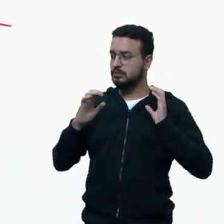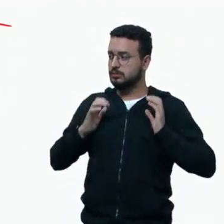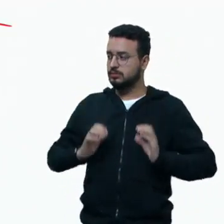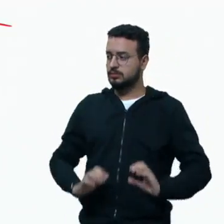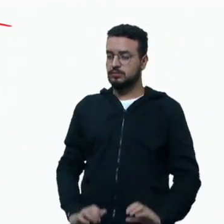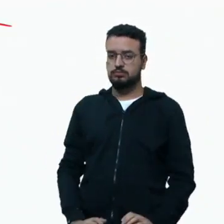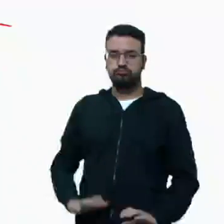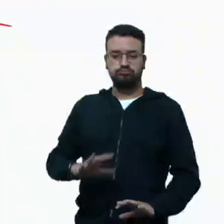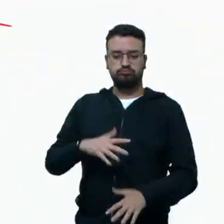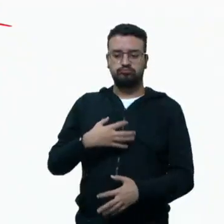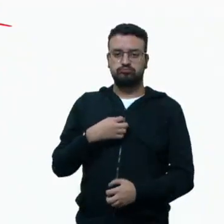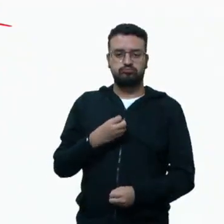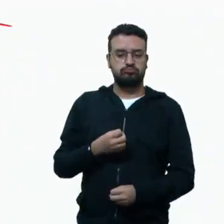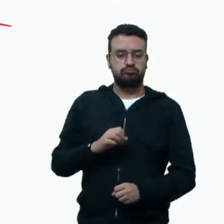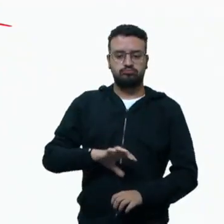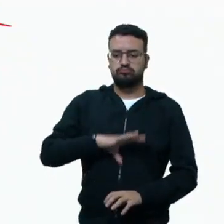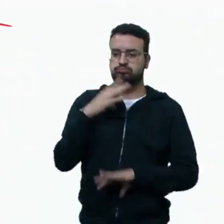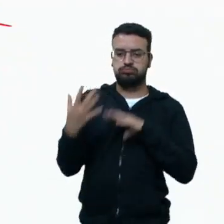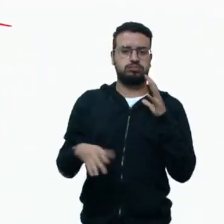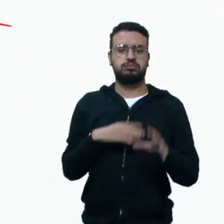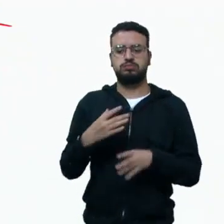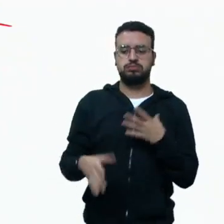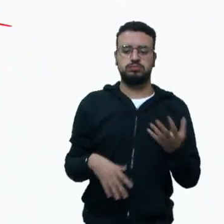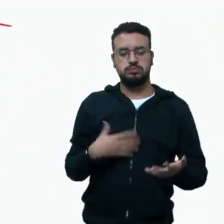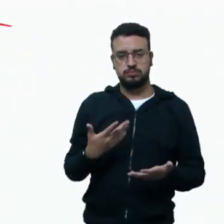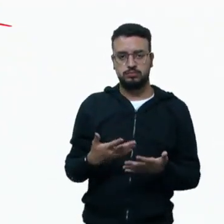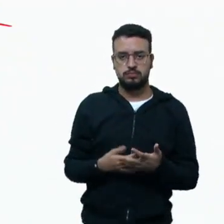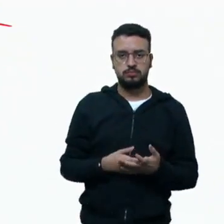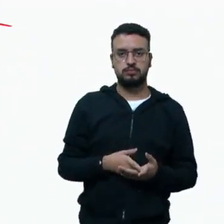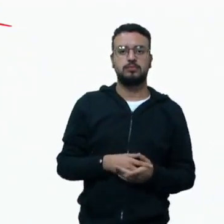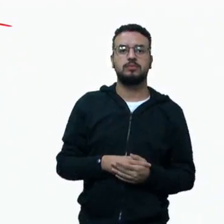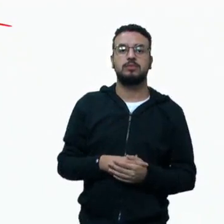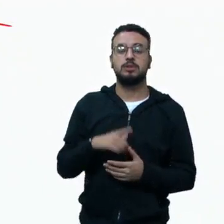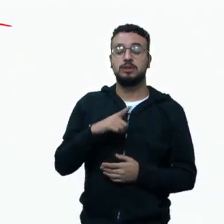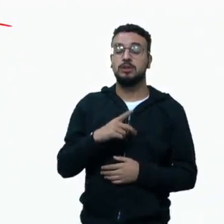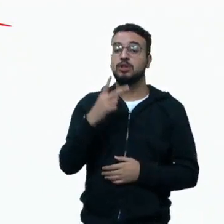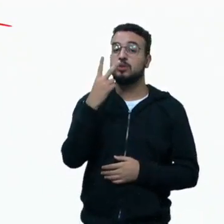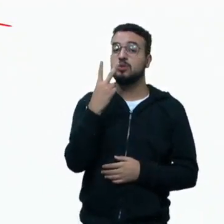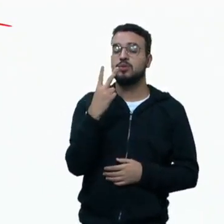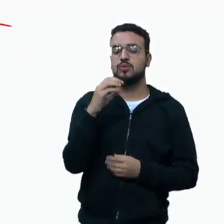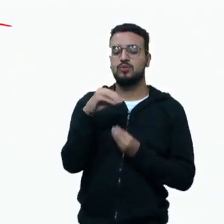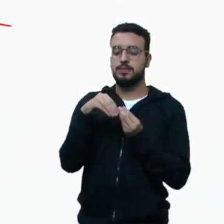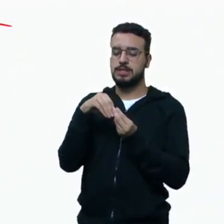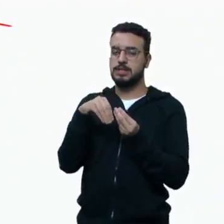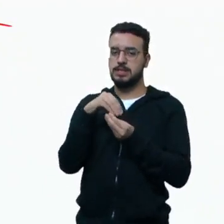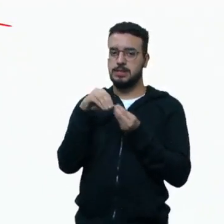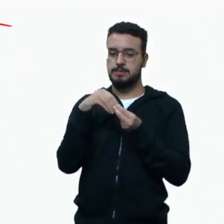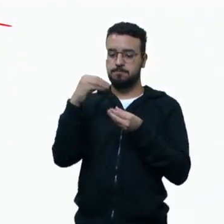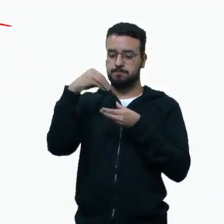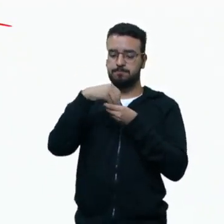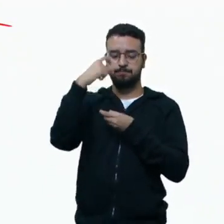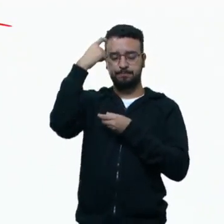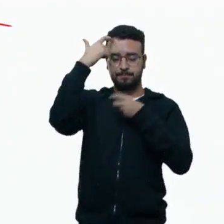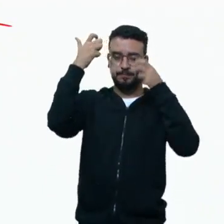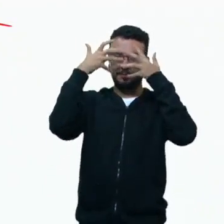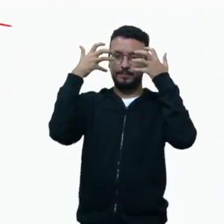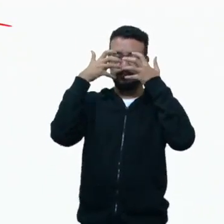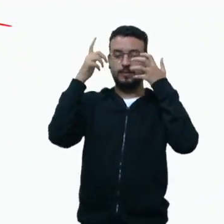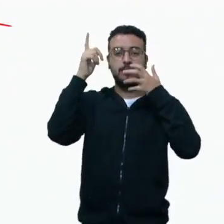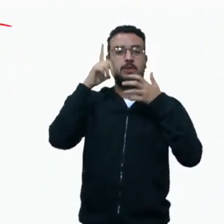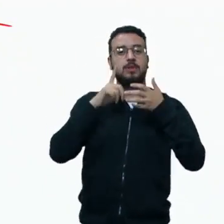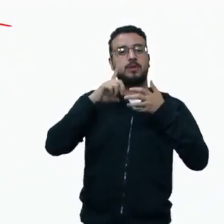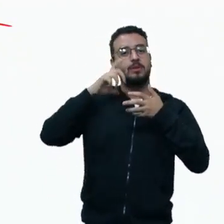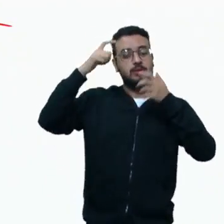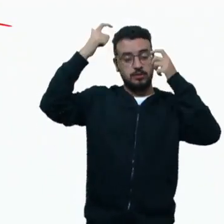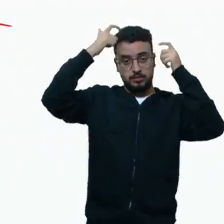instintivo, tá? Eu tenho duas substâncias presentes no meu sistema nervoso. A substância cinzenta,